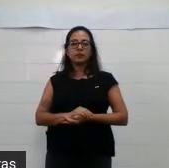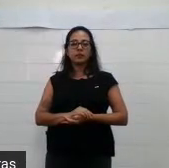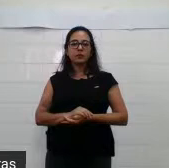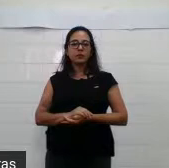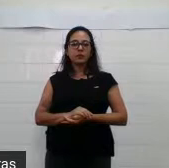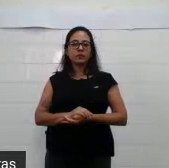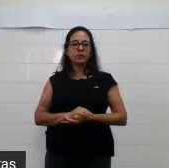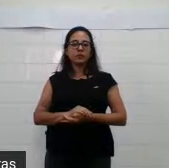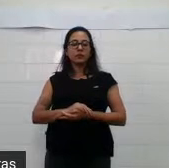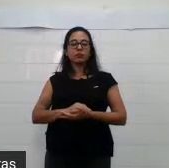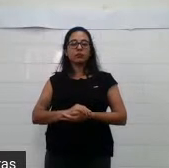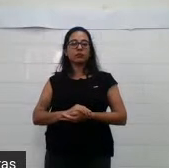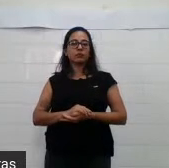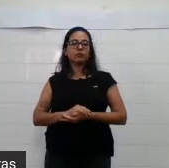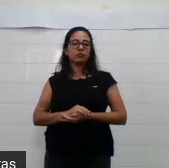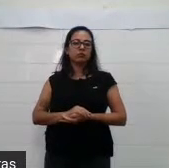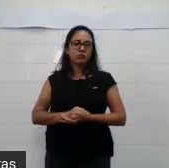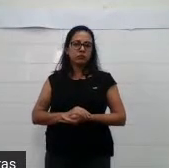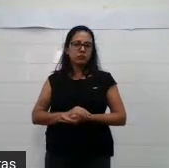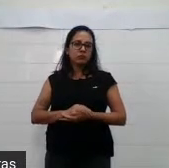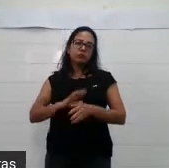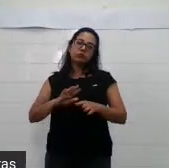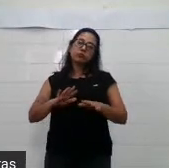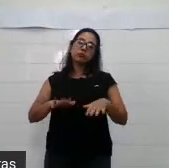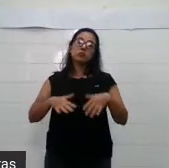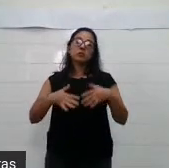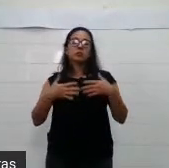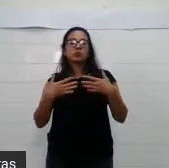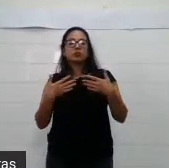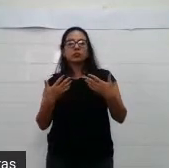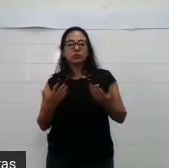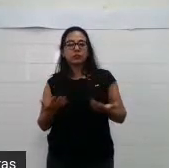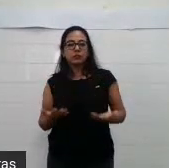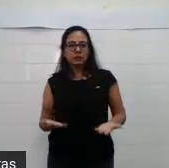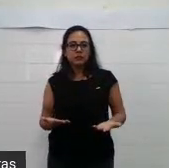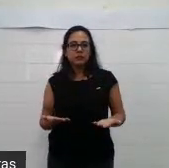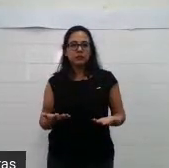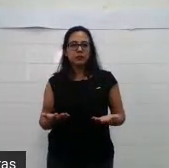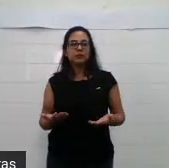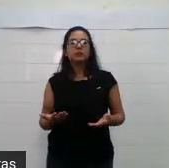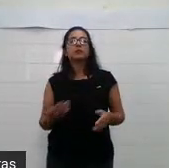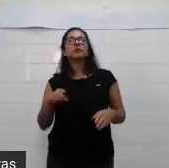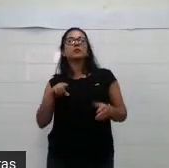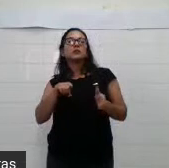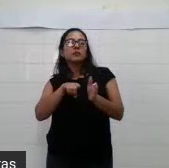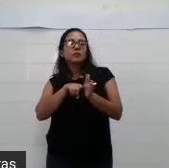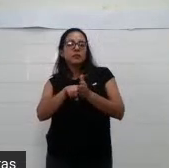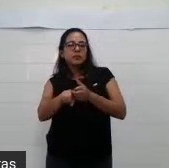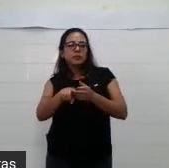na verdade, a gente, né, partindo um pouco, né, da pergunta de Jacaúna,